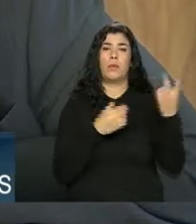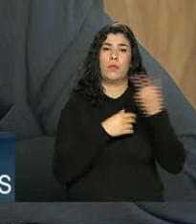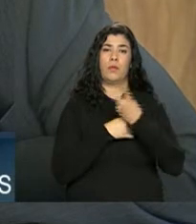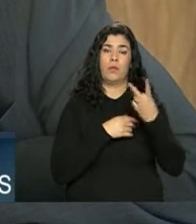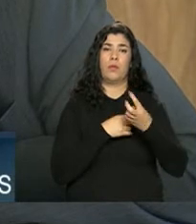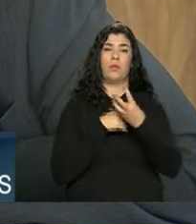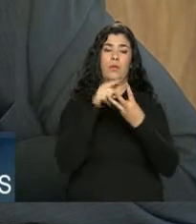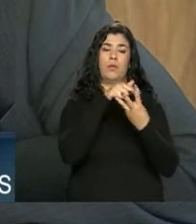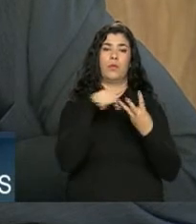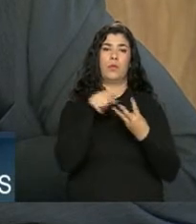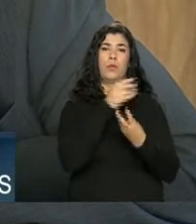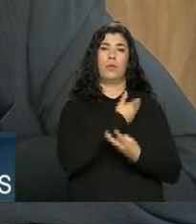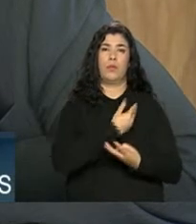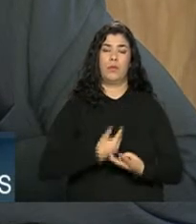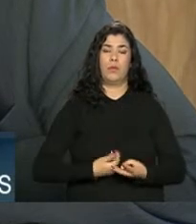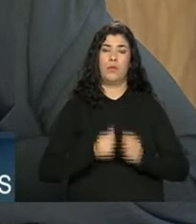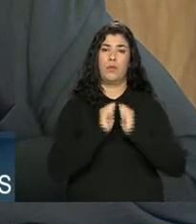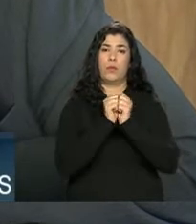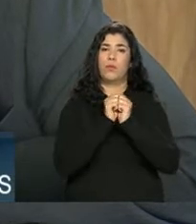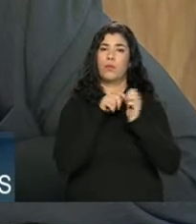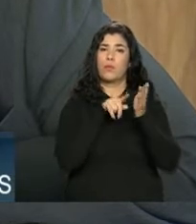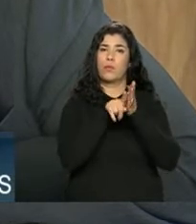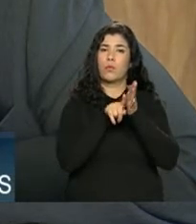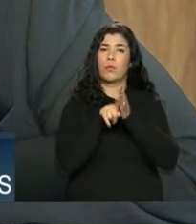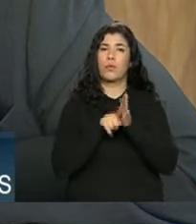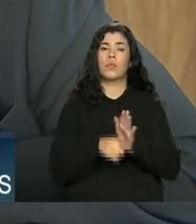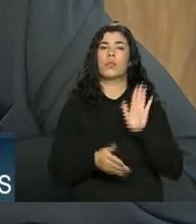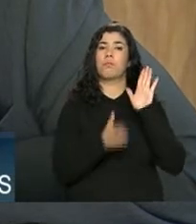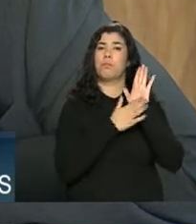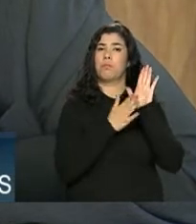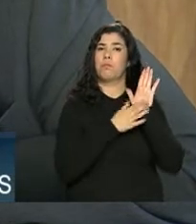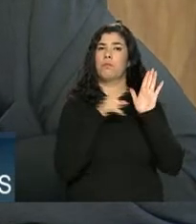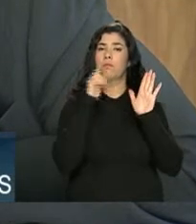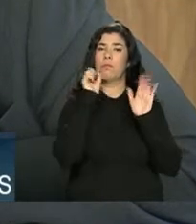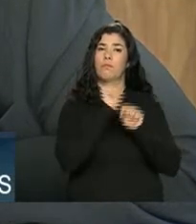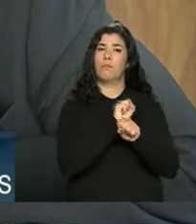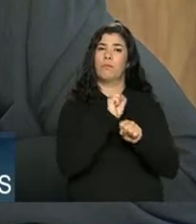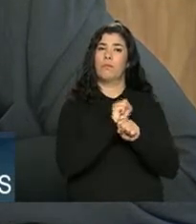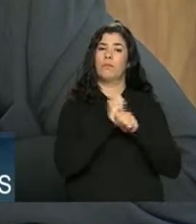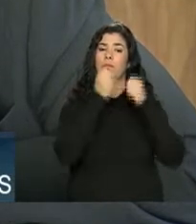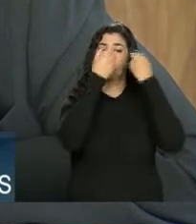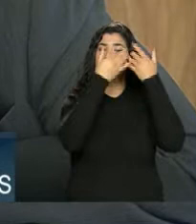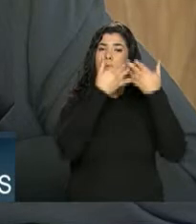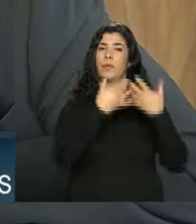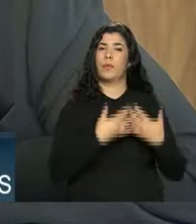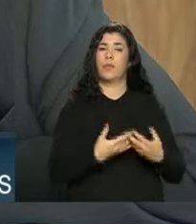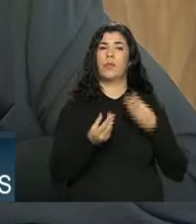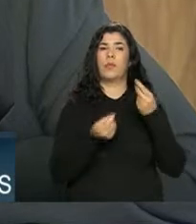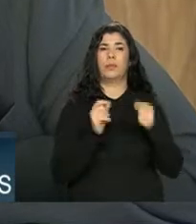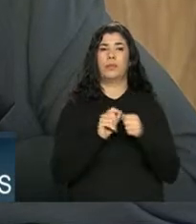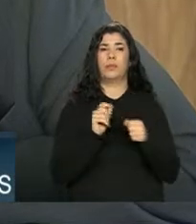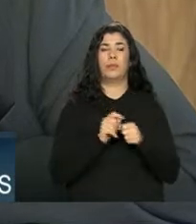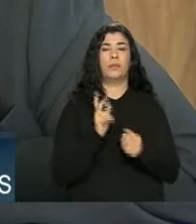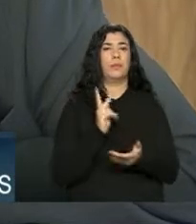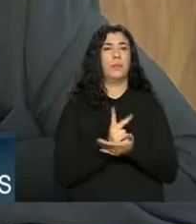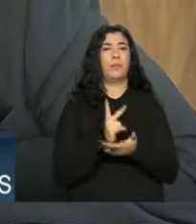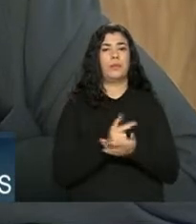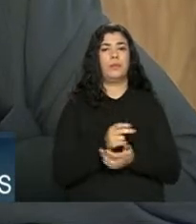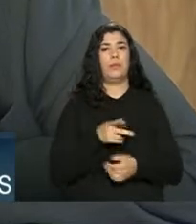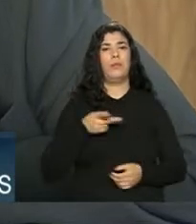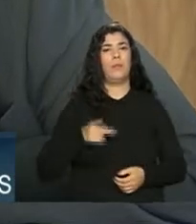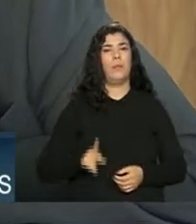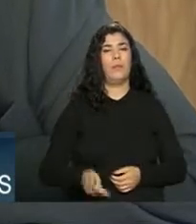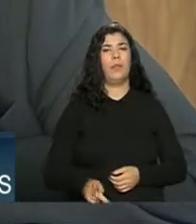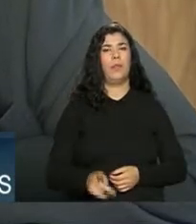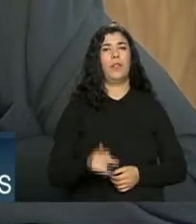os projetos para a gente poder fazer análise né os dois estão avançados mas estão aguardando o detalhamento da mesma forma